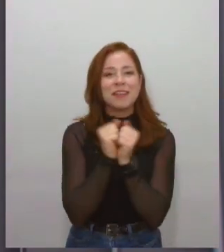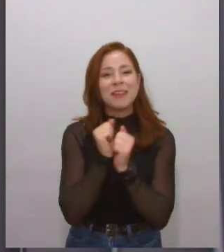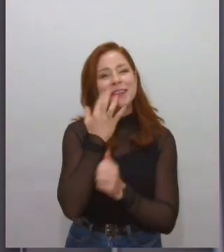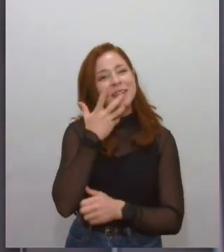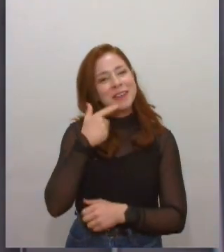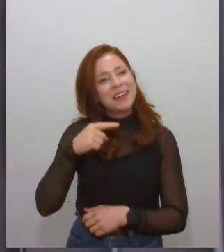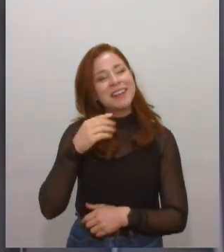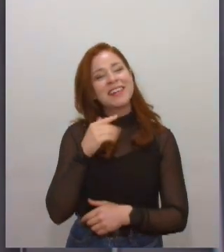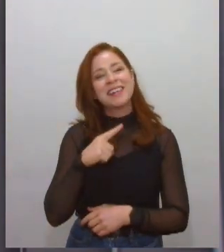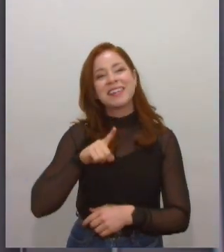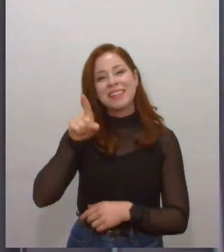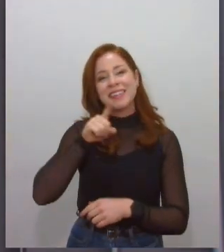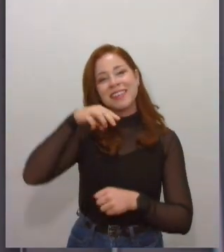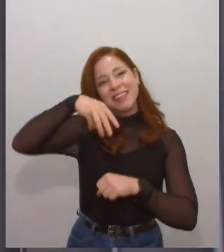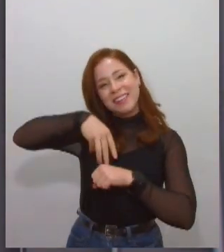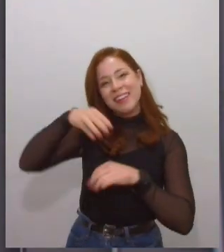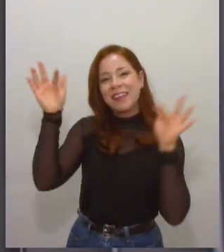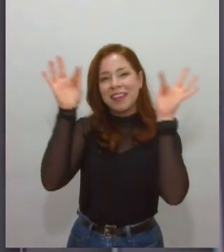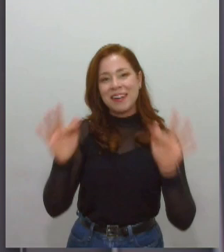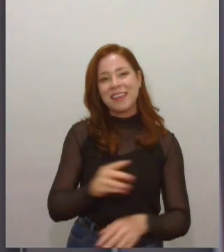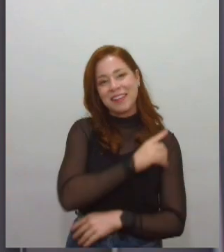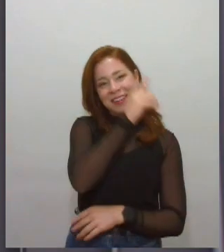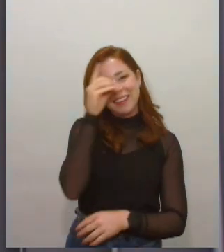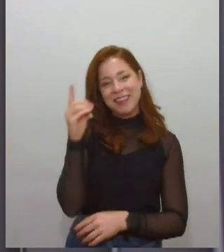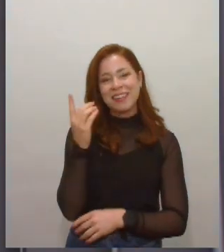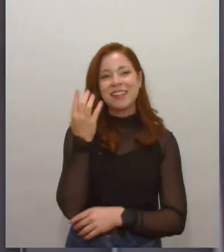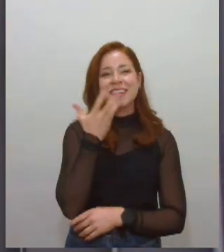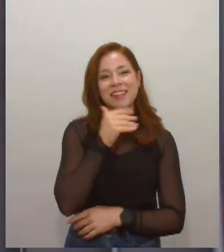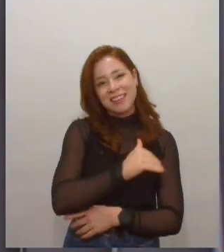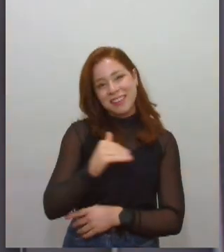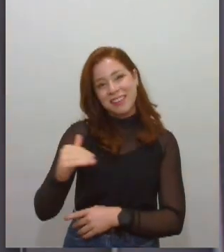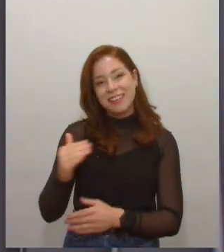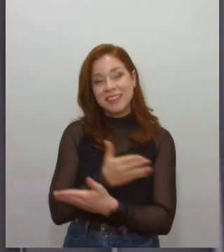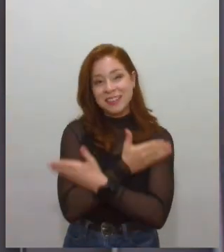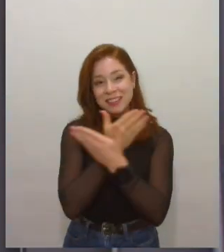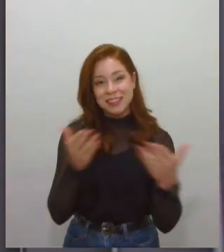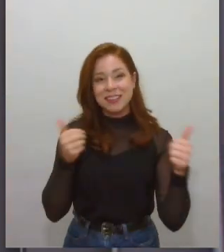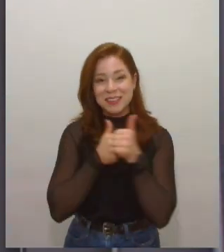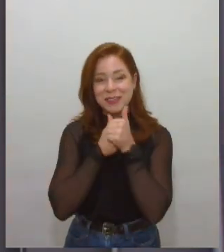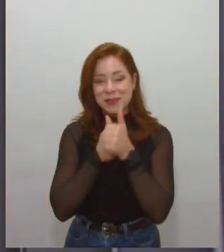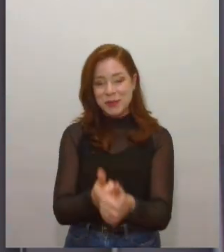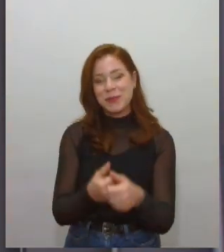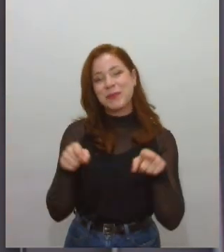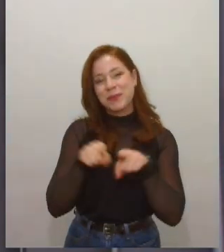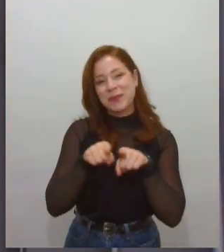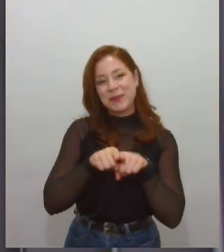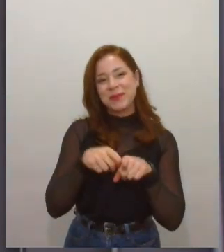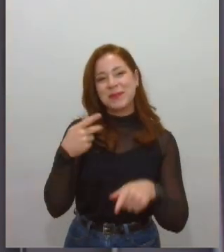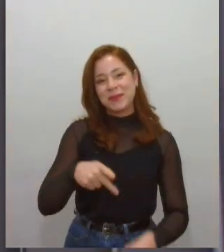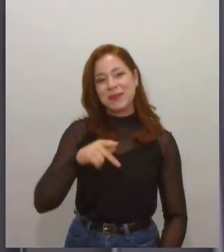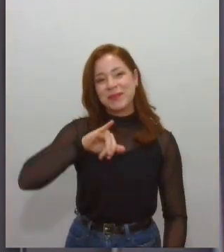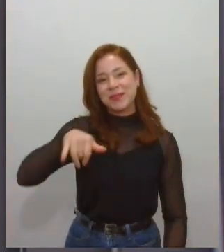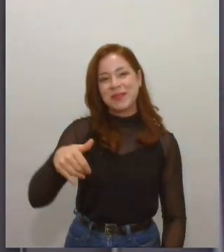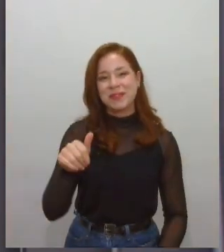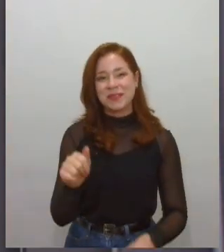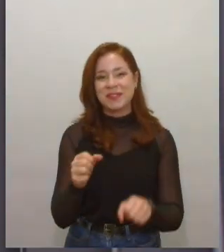bacana, feliz Dia das Crianças para todas as crianças que acompanham também aqui a TV Alese. O Jornal da Alese